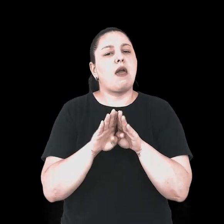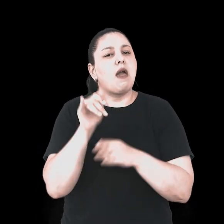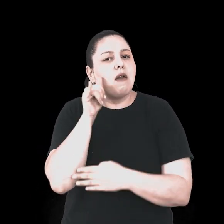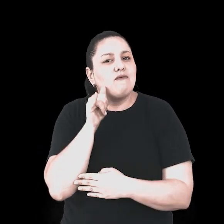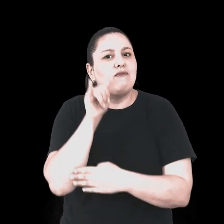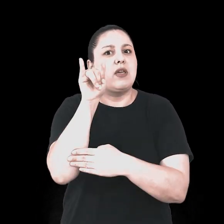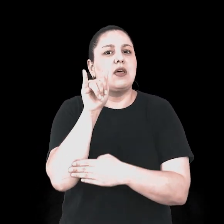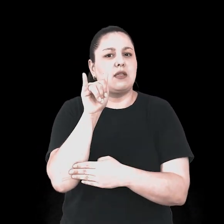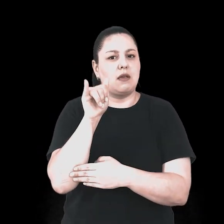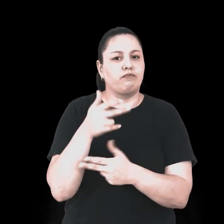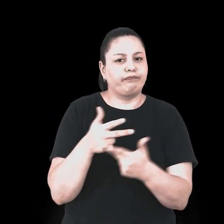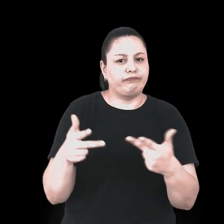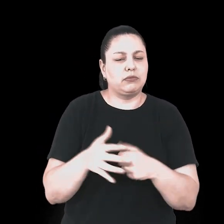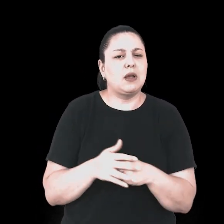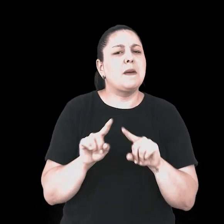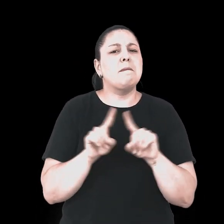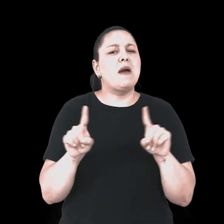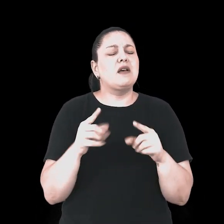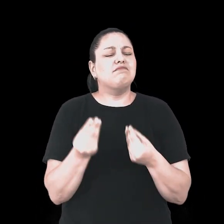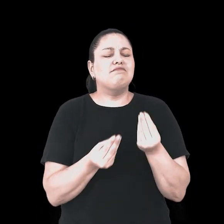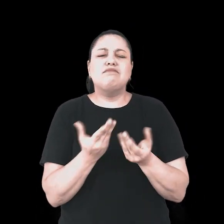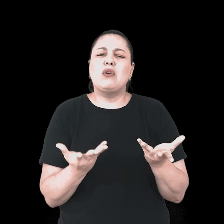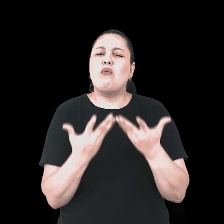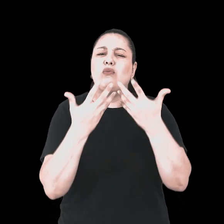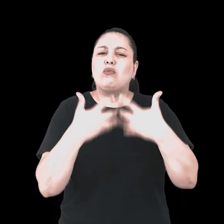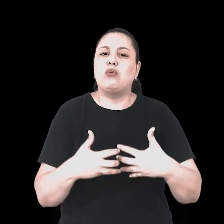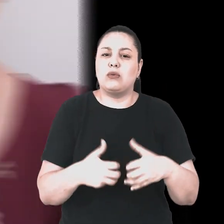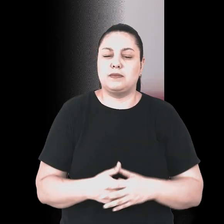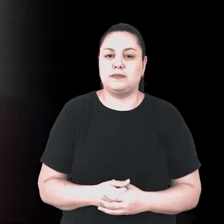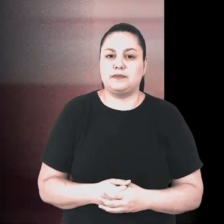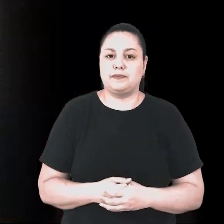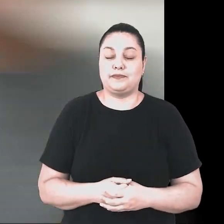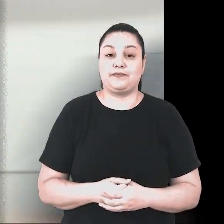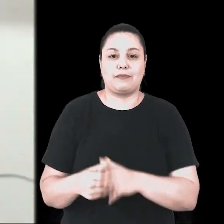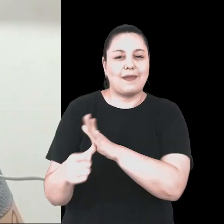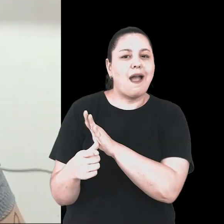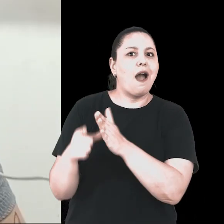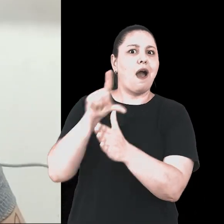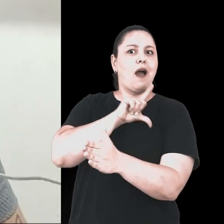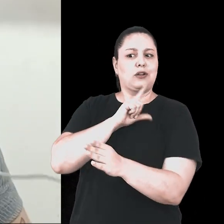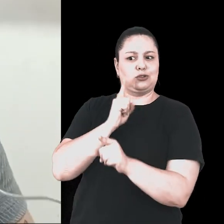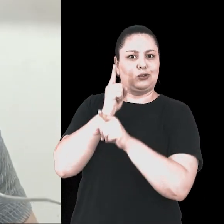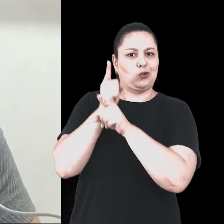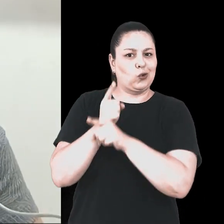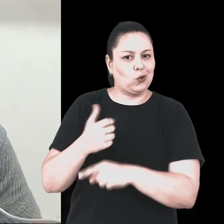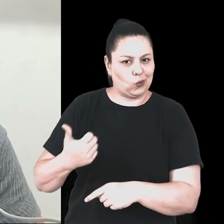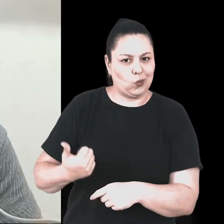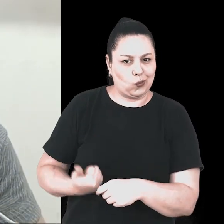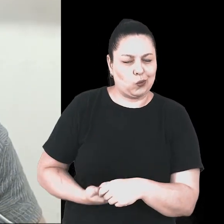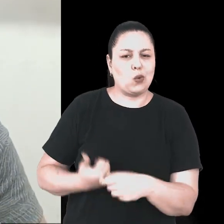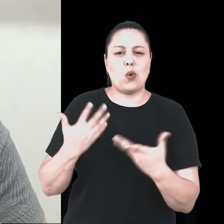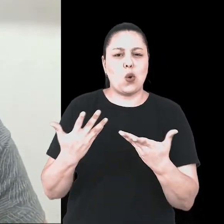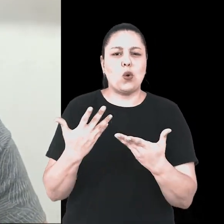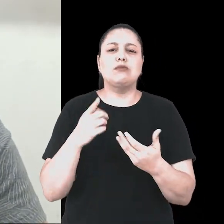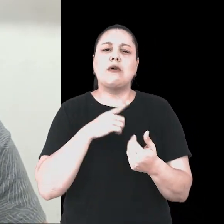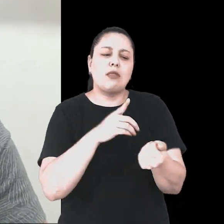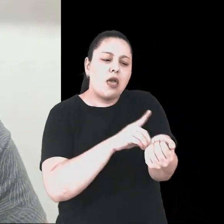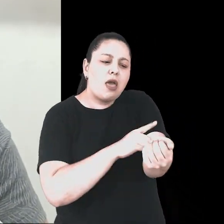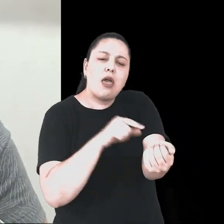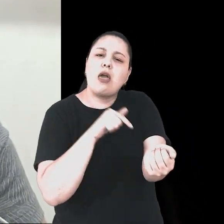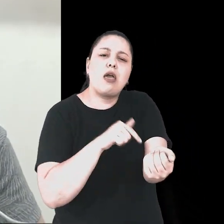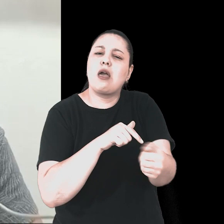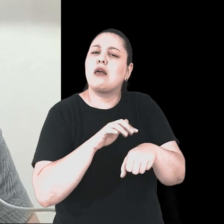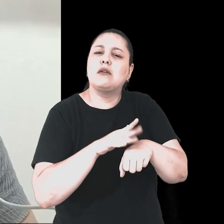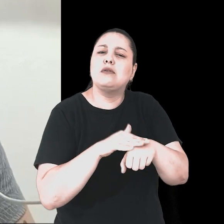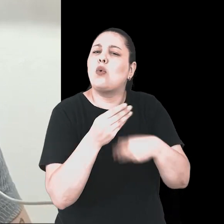proteica. Mas como ocorreu a descoberta da insulina? Antes da descoberta da insulina, o tratamento do diabetes